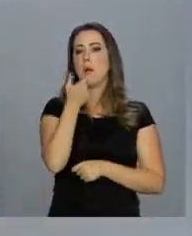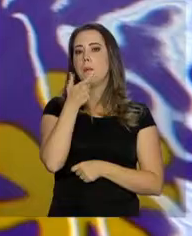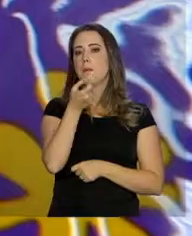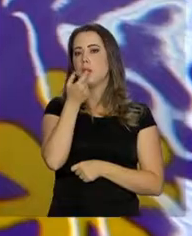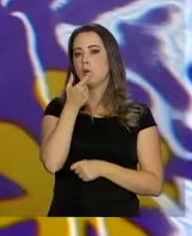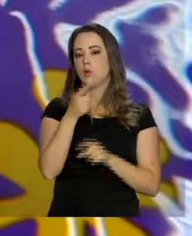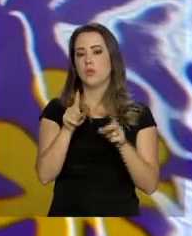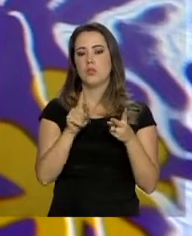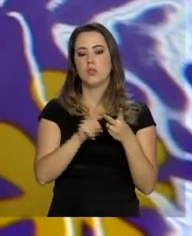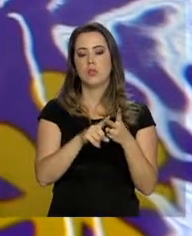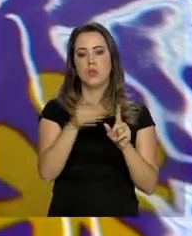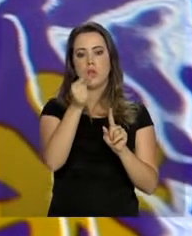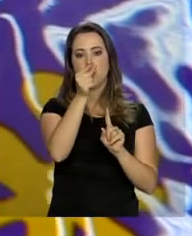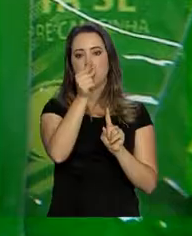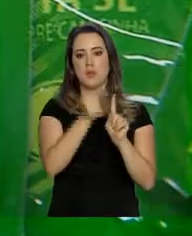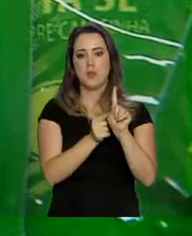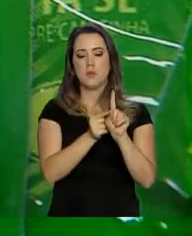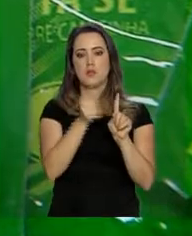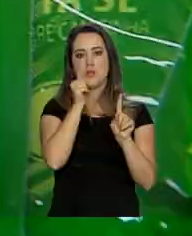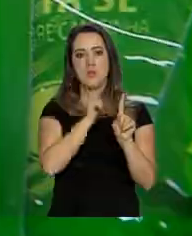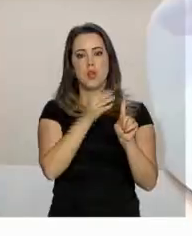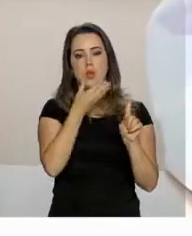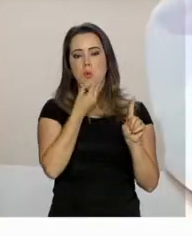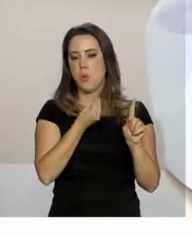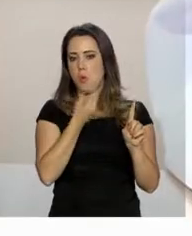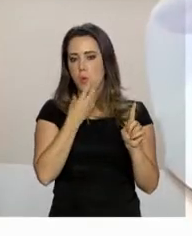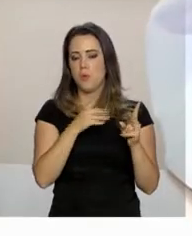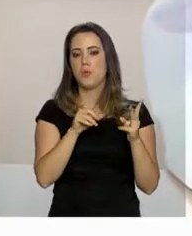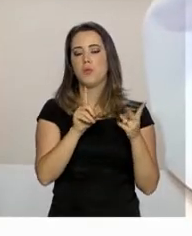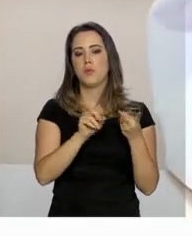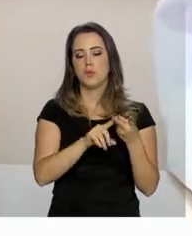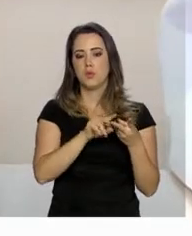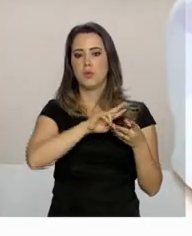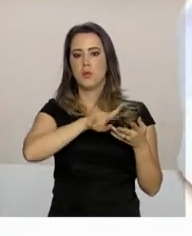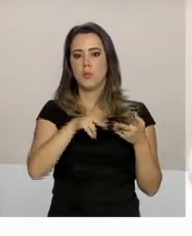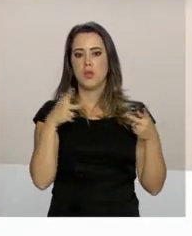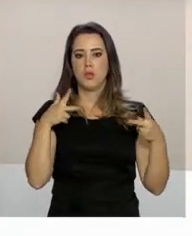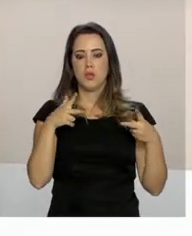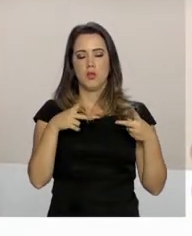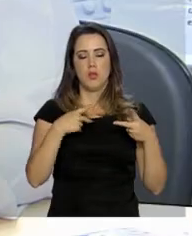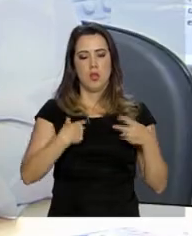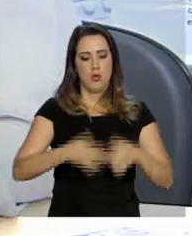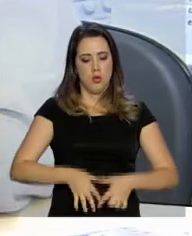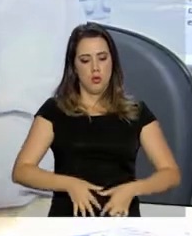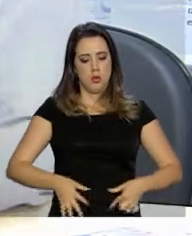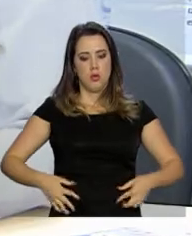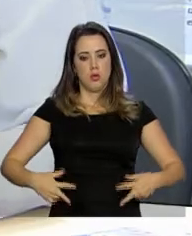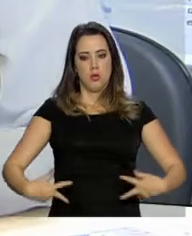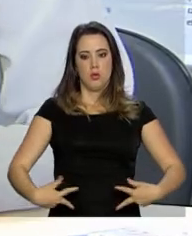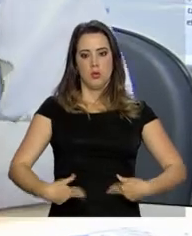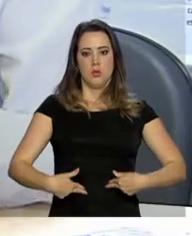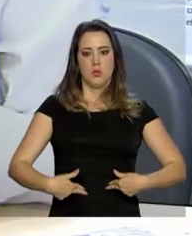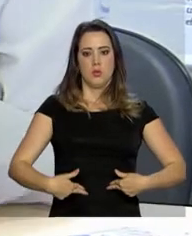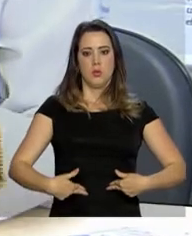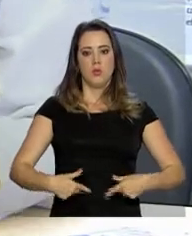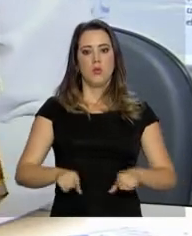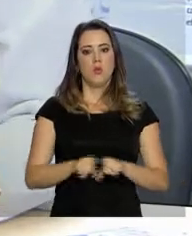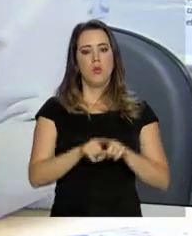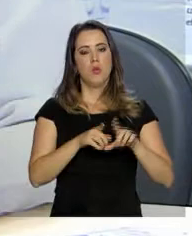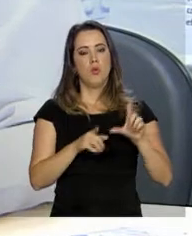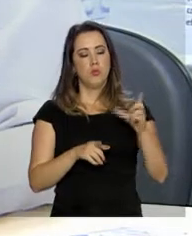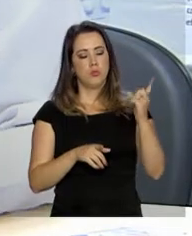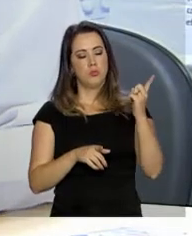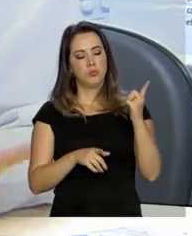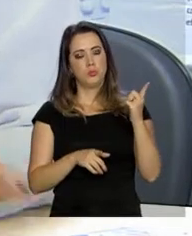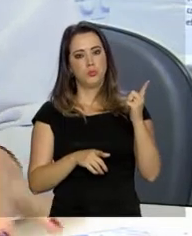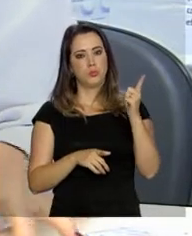o preservativo feminino e masculino e os métodos definitivos como a laqueadura para as mulheres ea vasectomia para